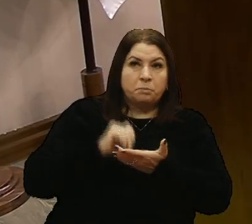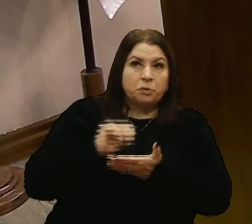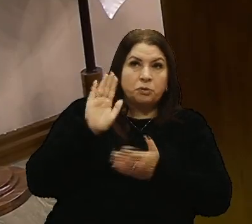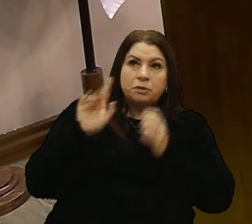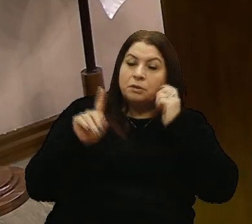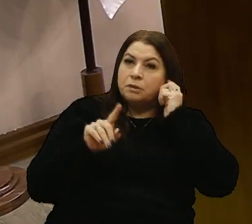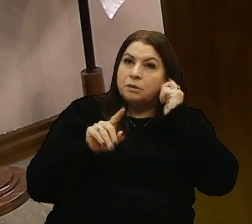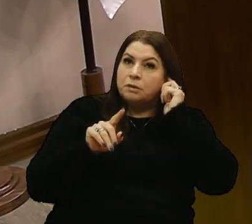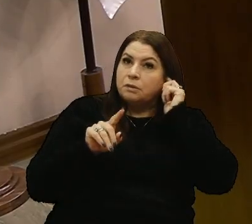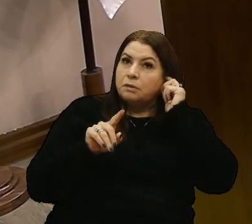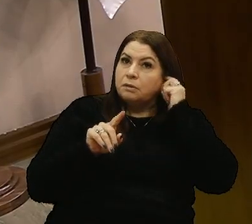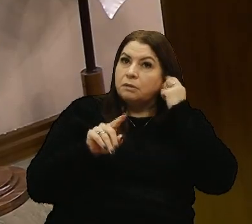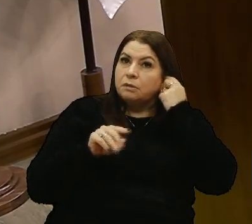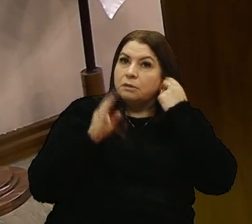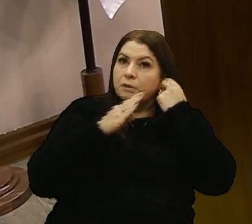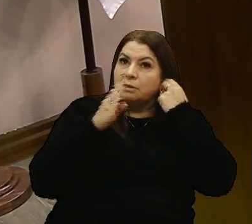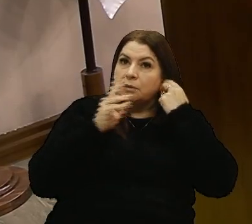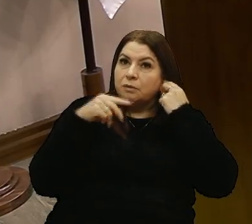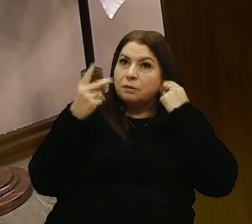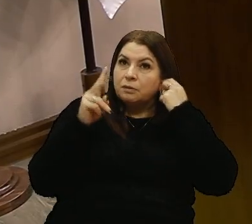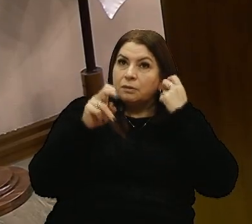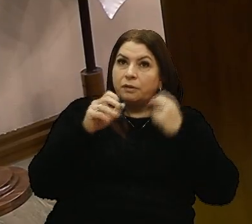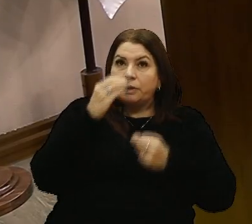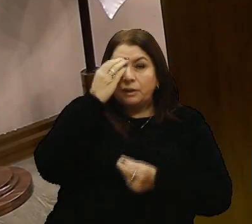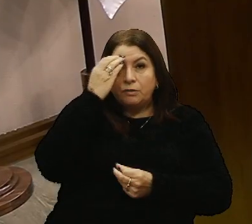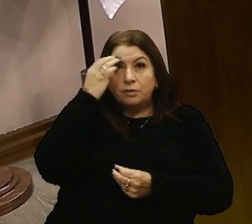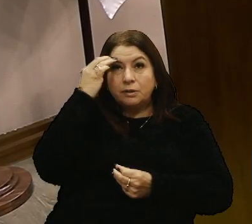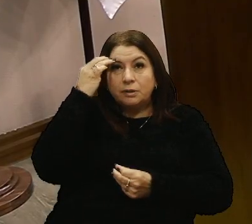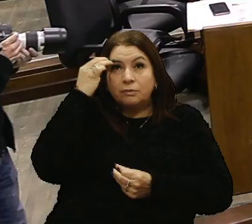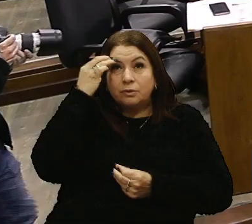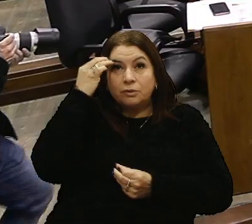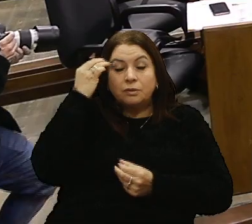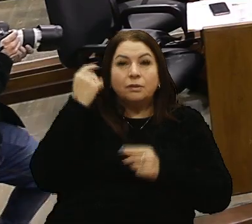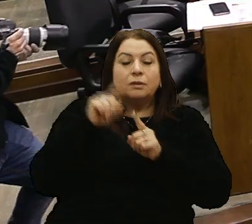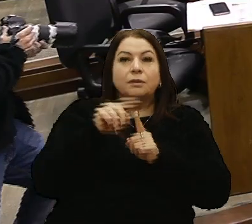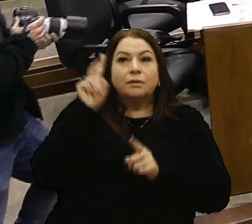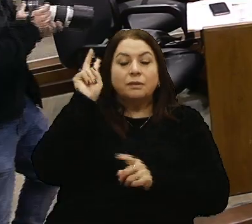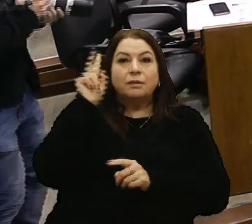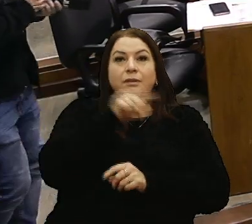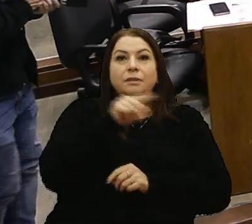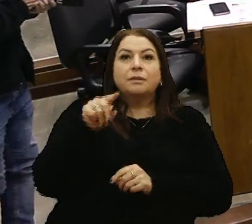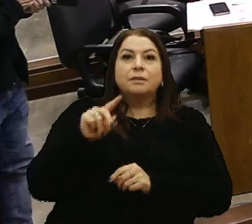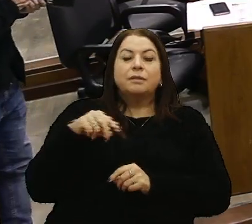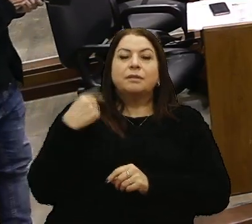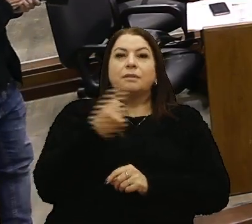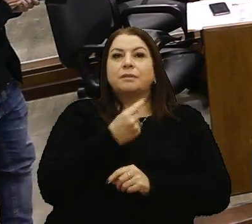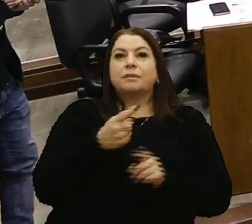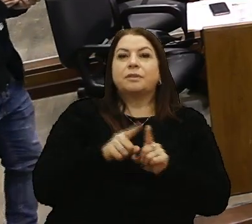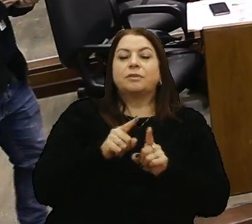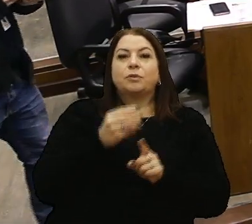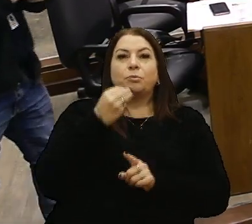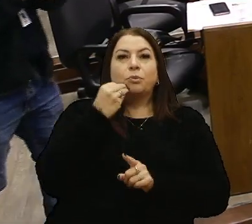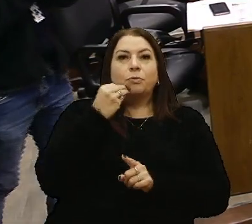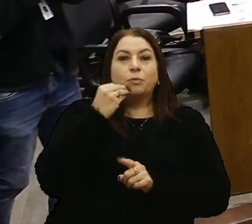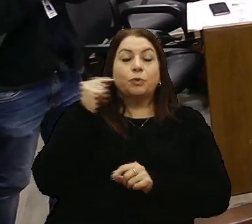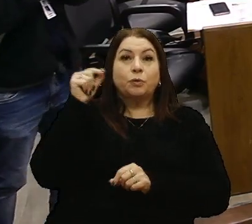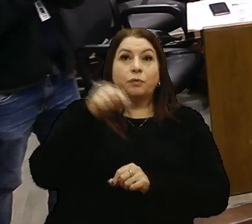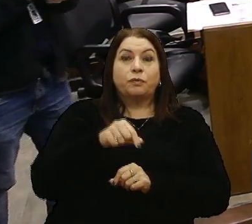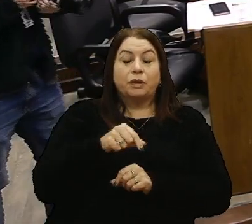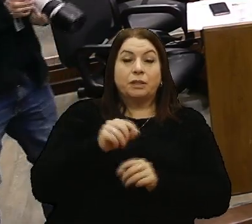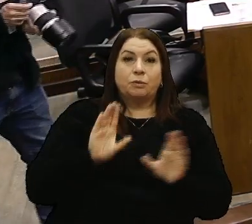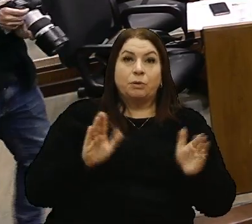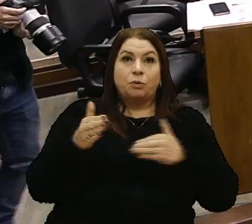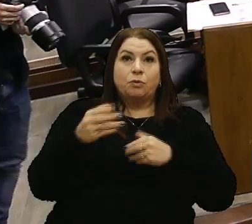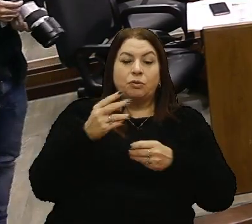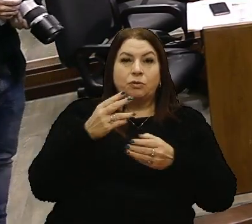além. Rapidinho que eu tenho um outro assunto. Vereadora Rose, só lembrar a senhora, a todos os colegas vereadores, por óbvio, né? Quando vier esse pacote de